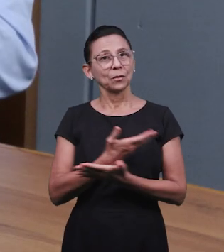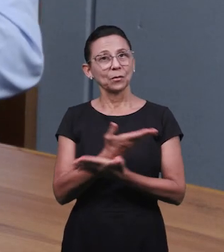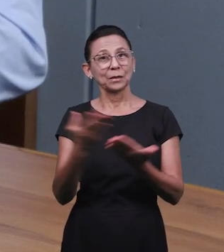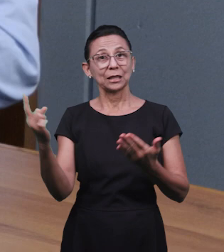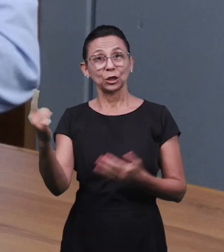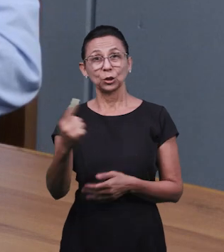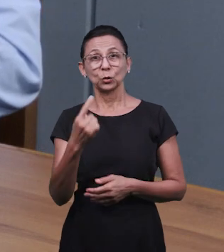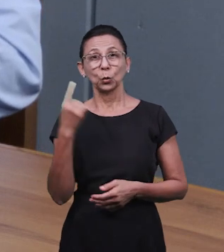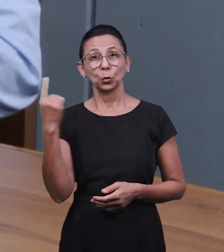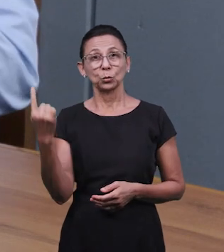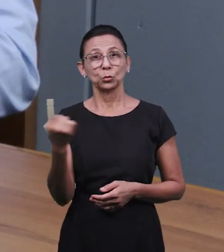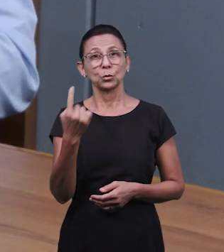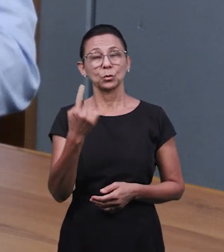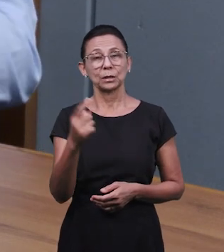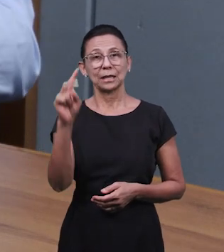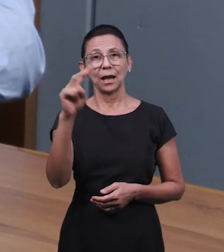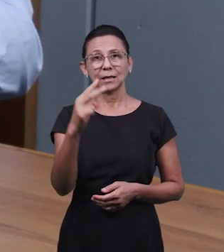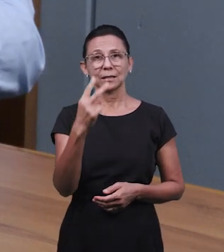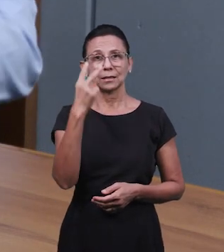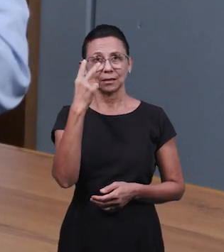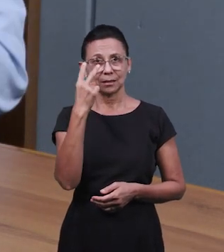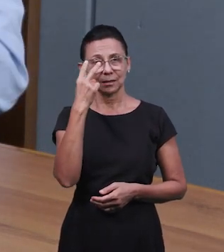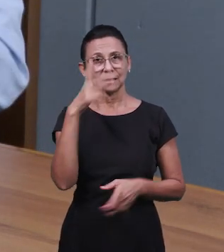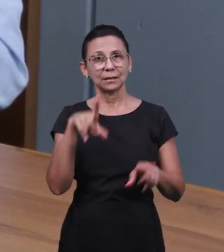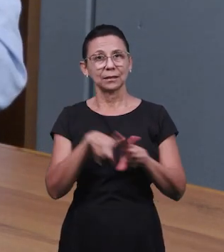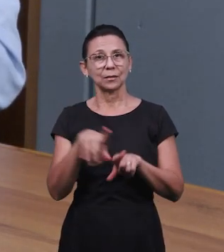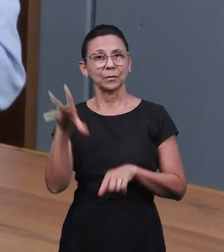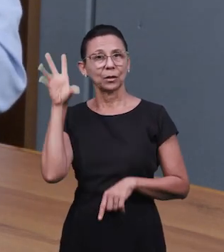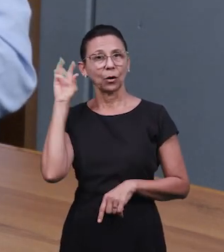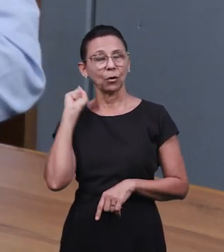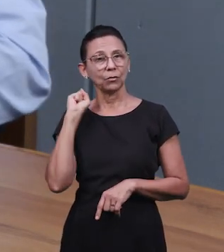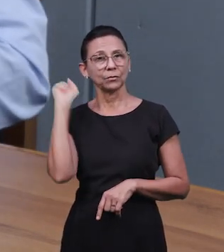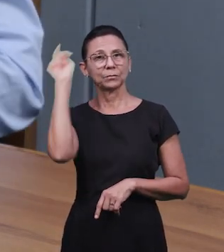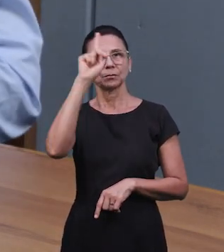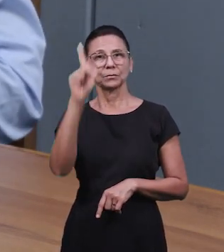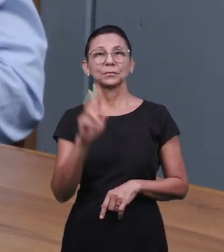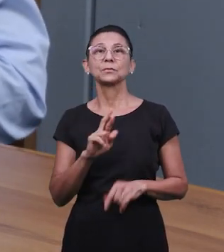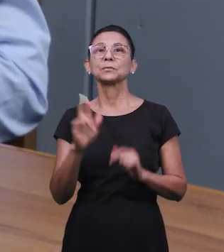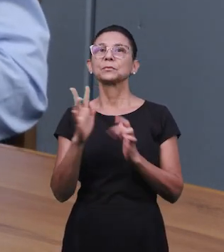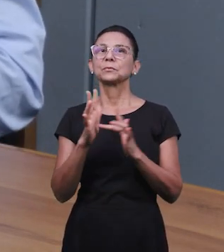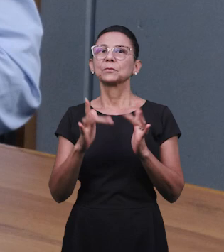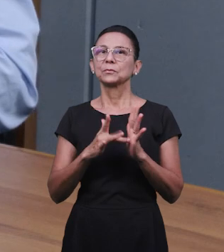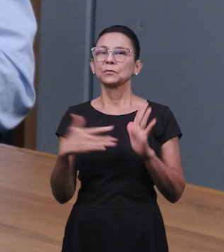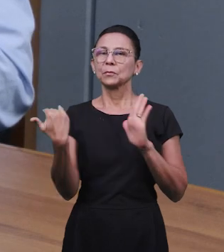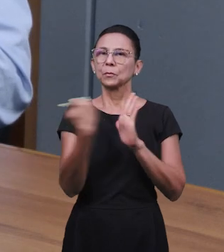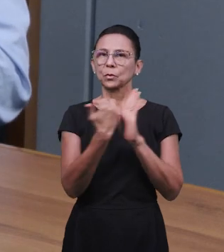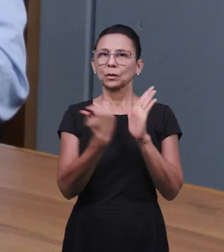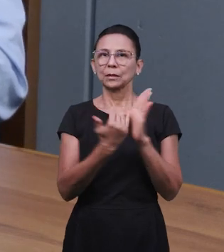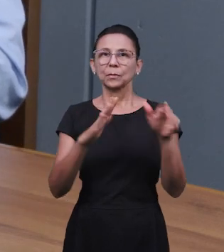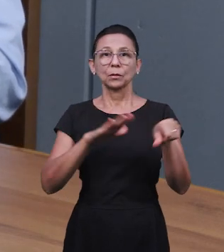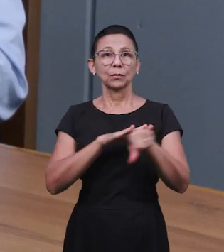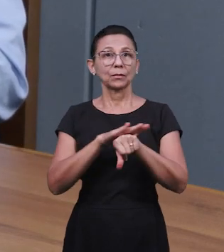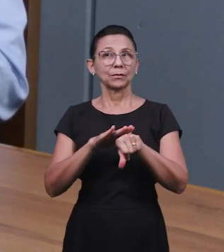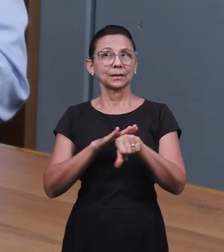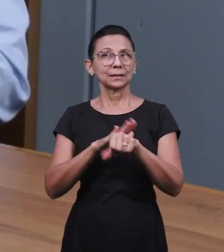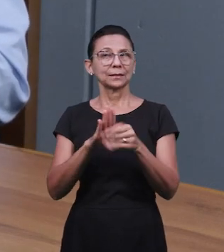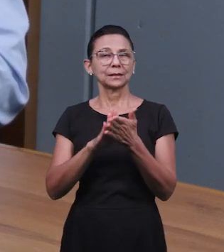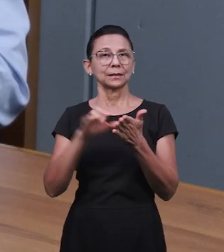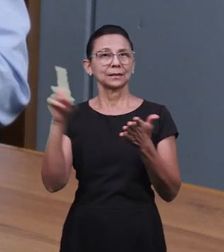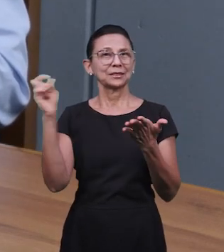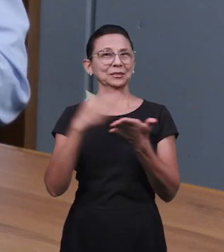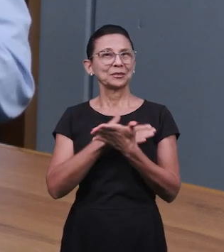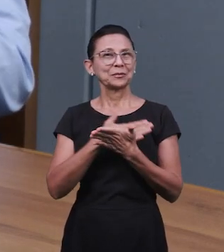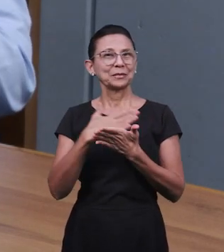Eu saúdo todos os que nos ouvem e nos assistem com a paz do Senhor Jesus. Este é o programa Conversas Bíblicas.